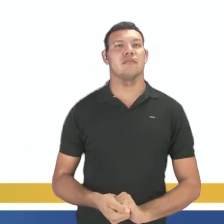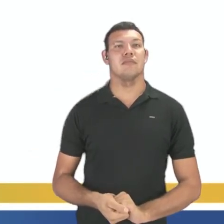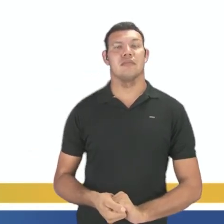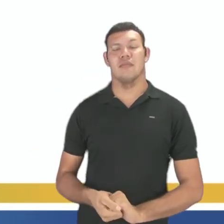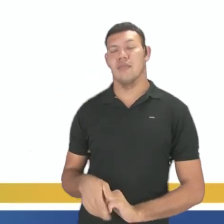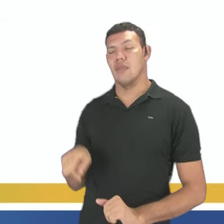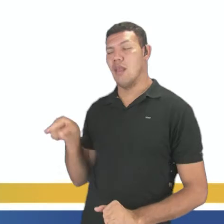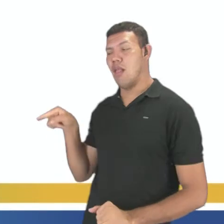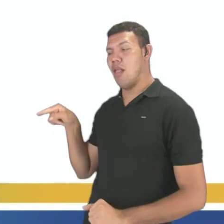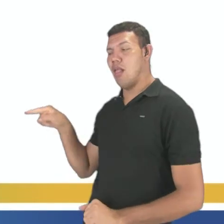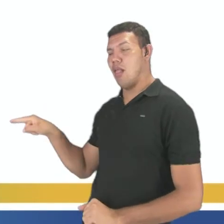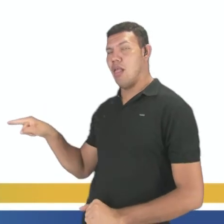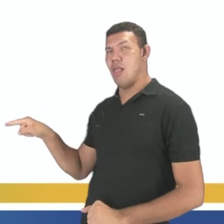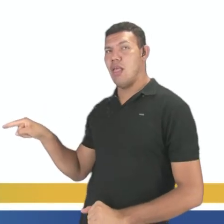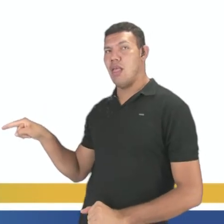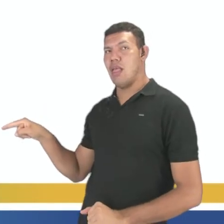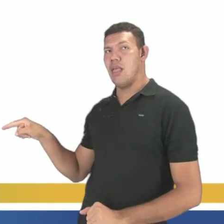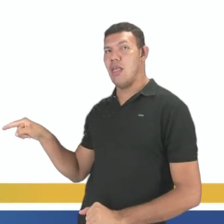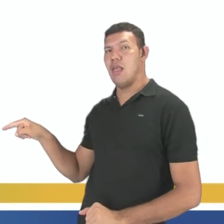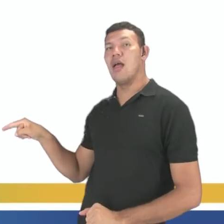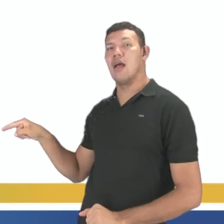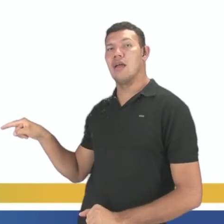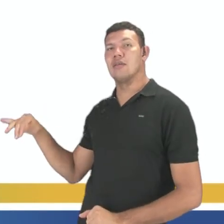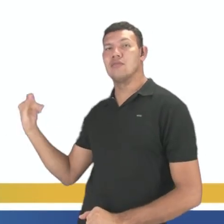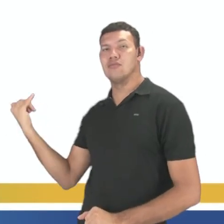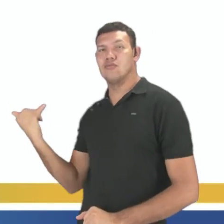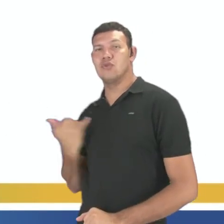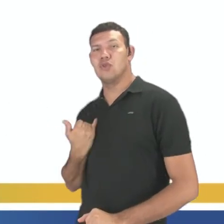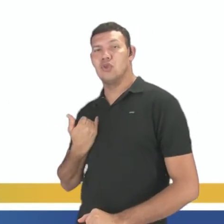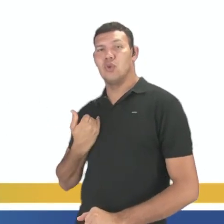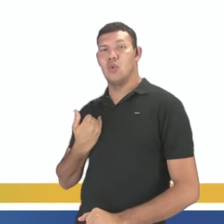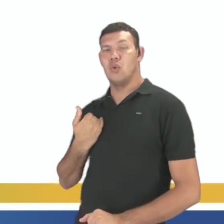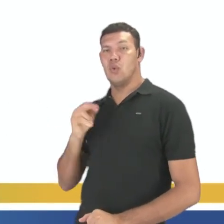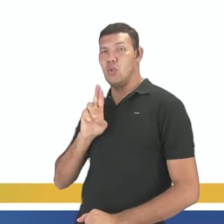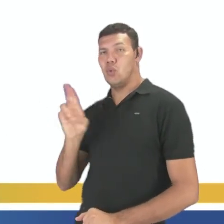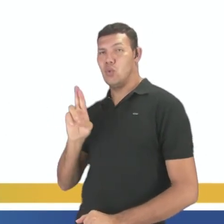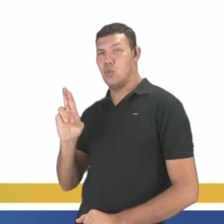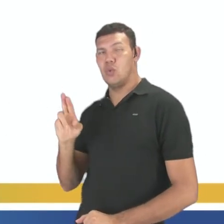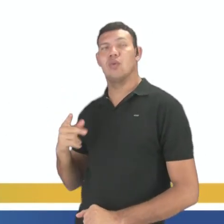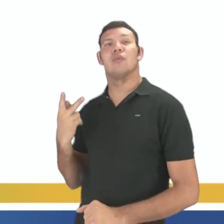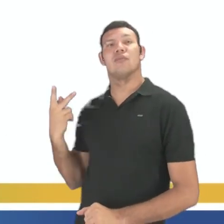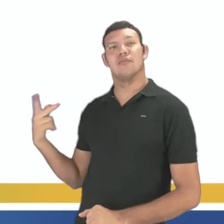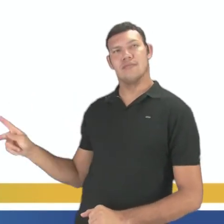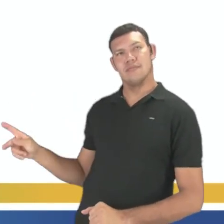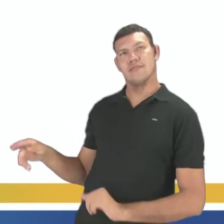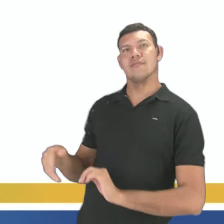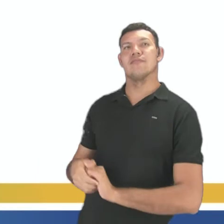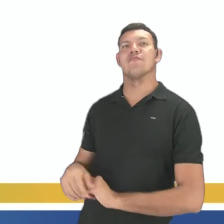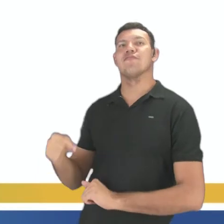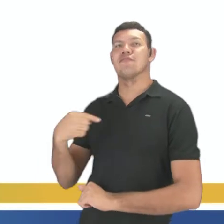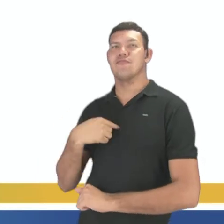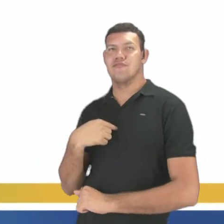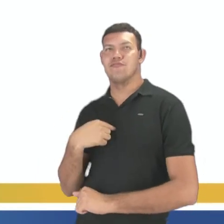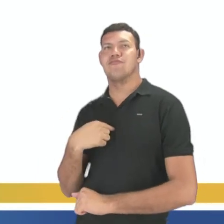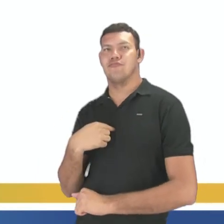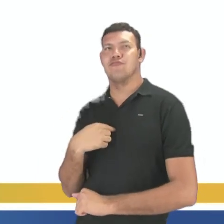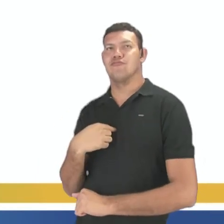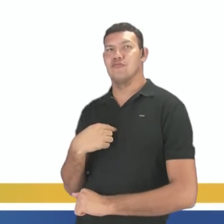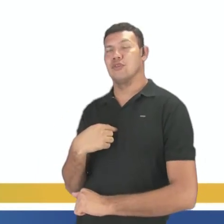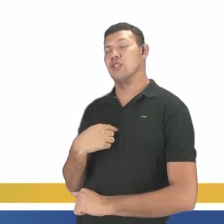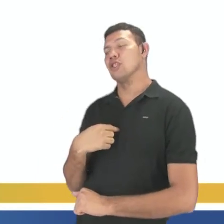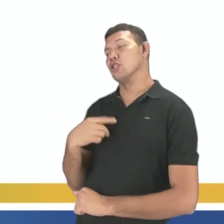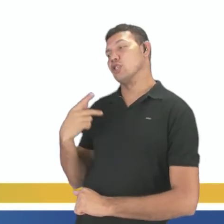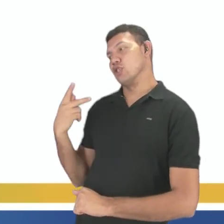me disse o nome dela e eu a disse o seu, ok? Como a gente já sabe que estamos falando